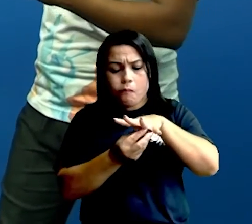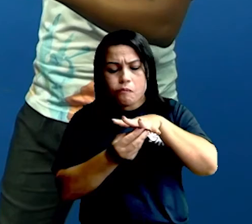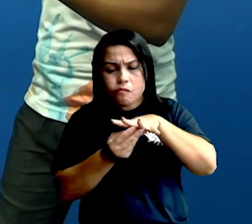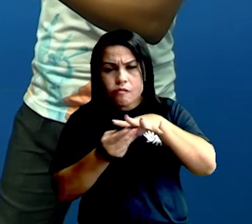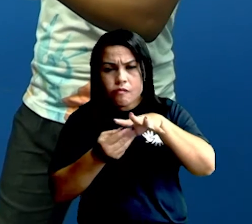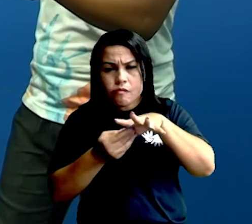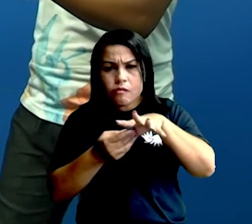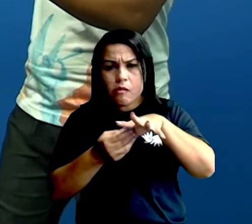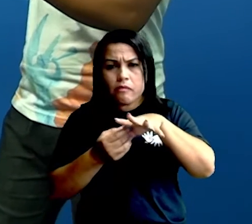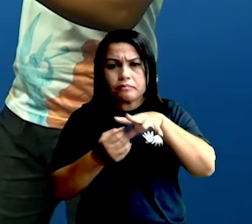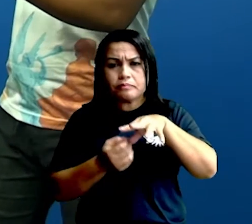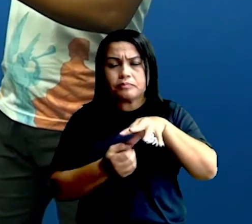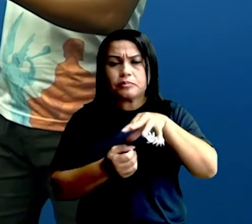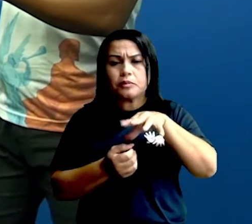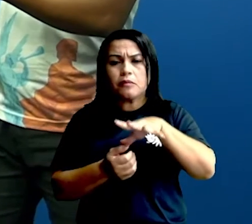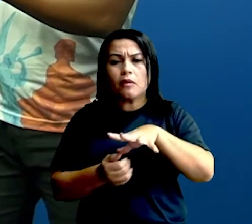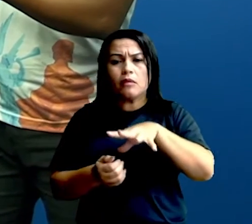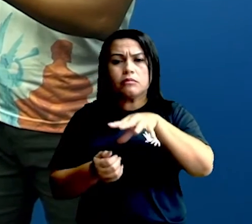que eles são